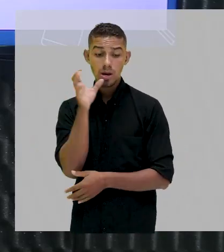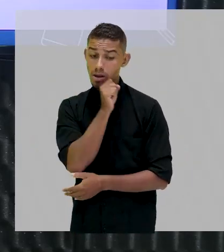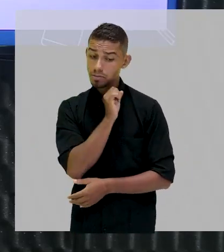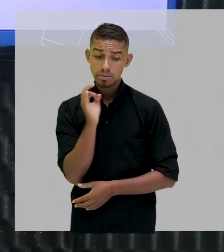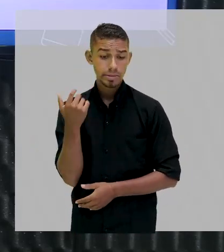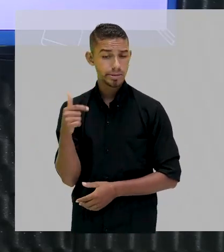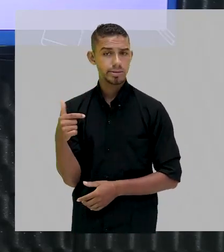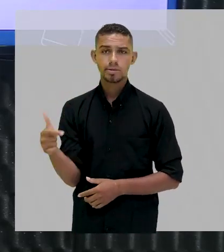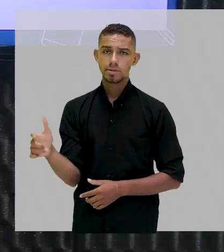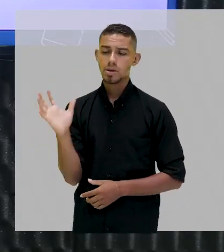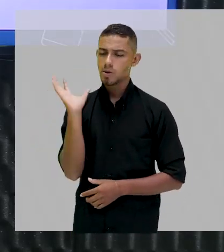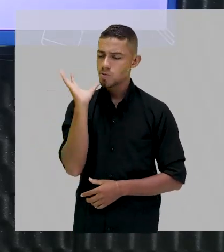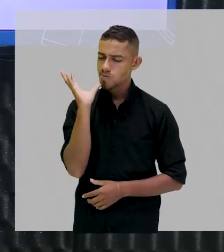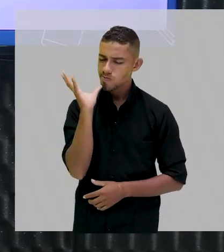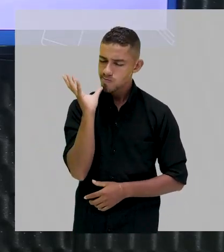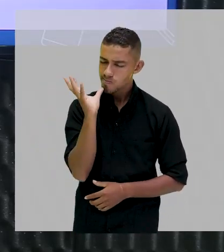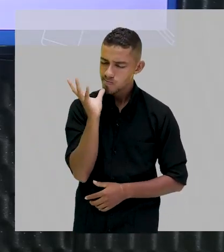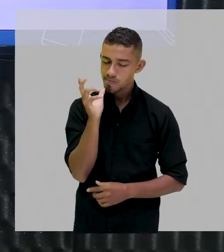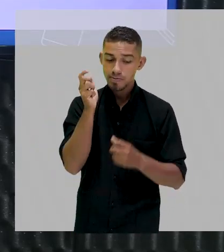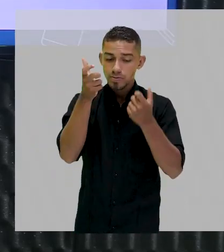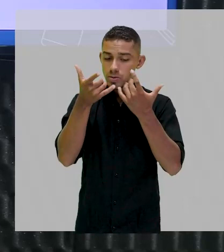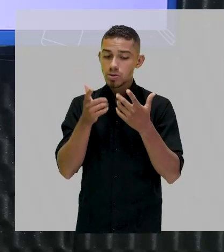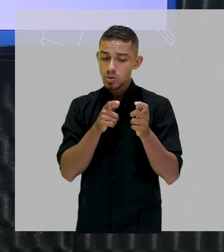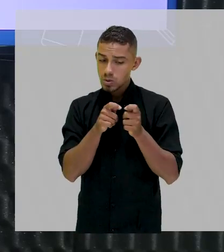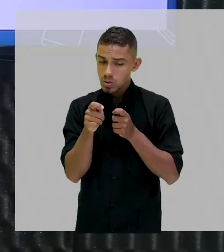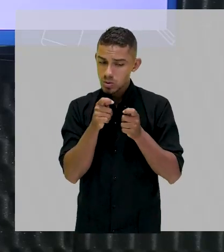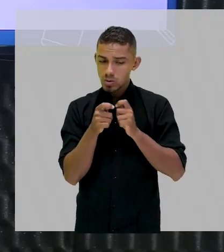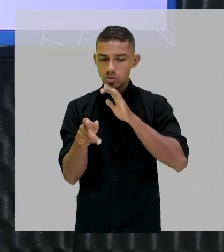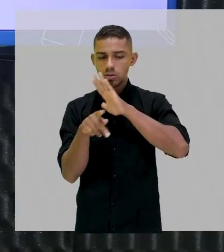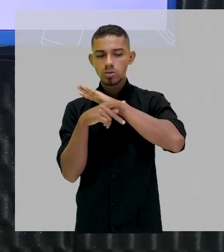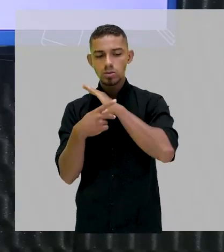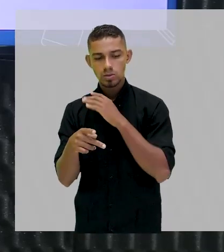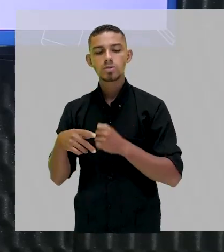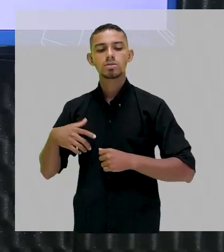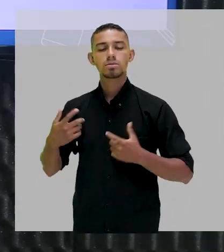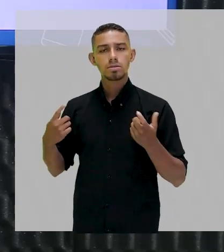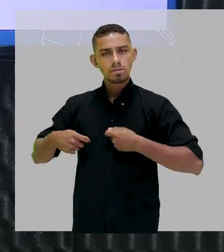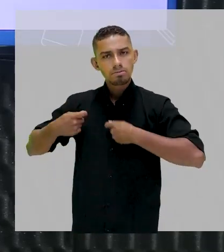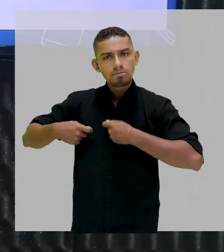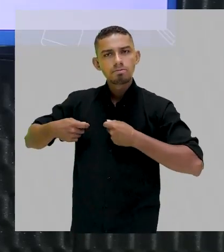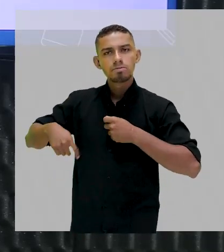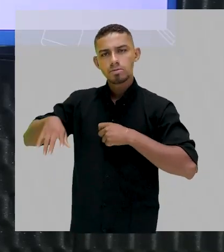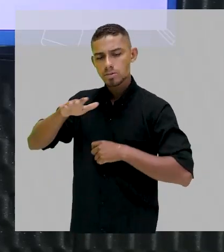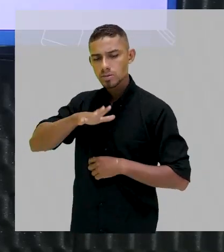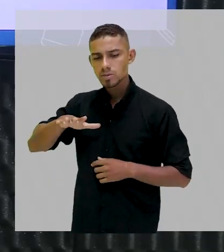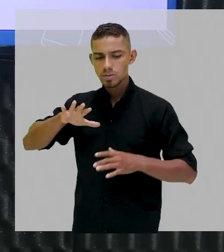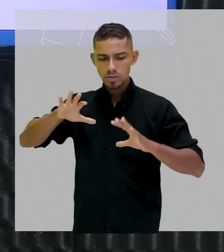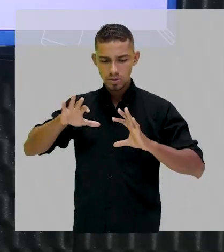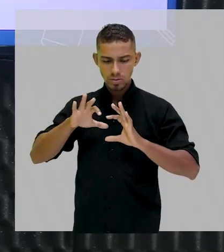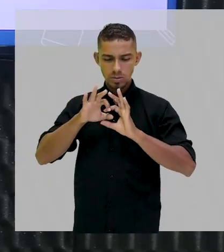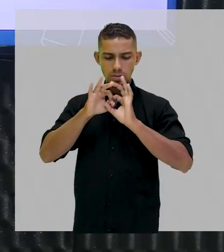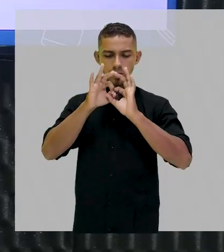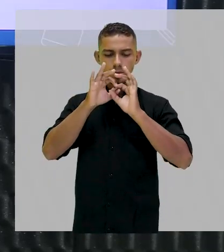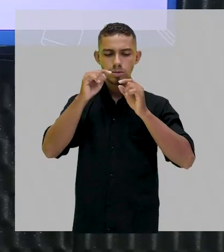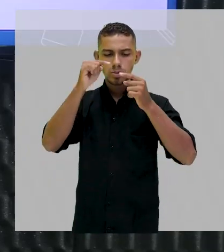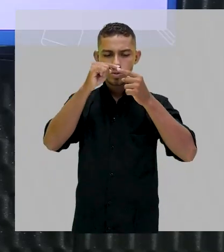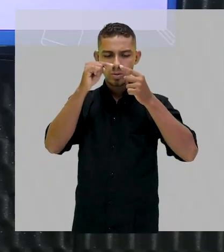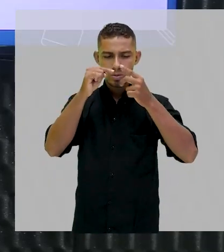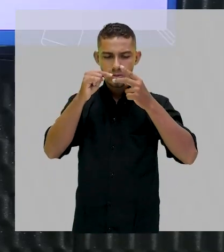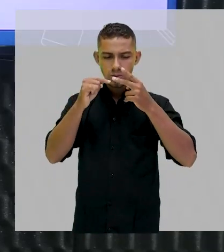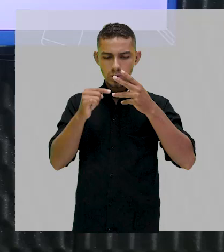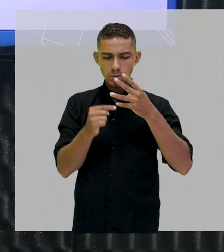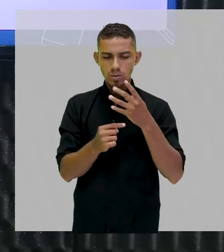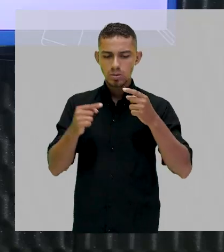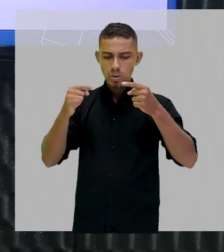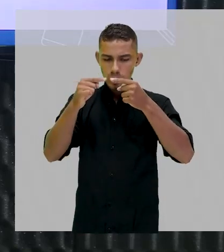Quando eu falei de controle, eu falei de precisão dos movimentos. Então, eles estão ali o quê? Conectados.